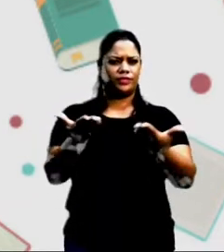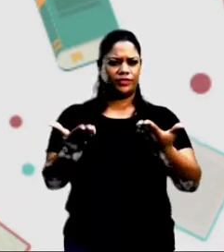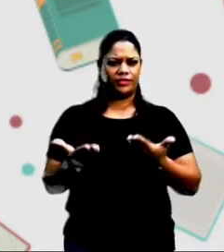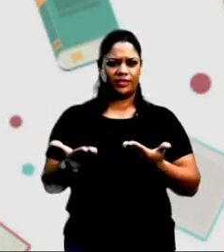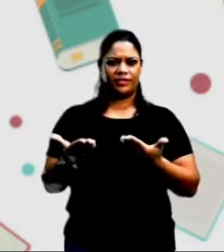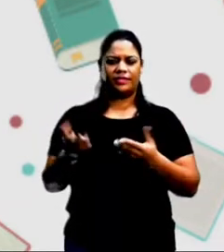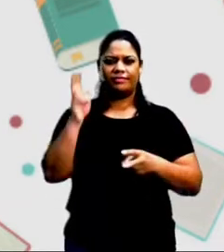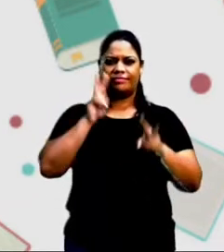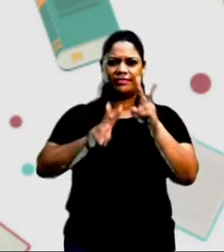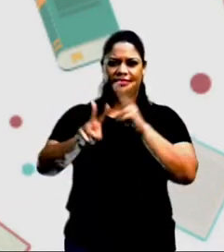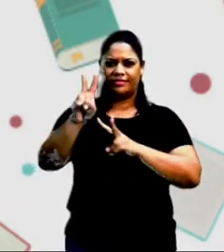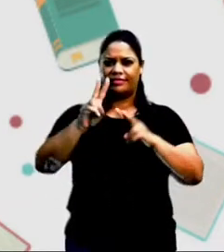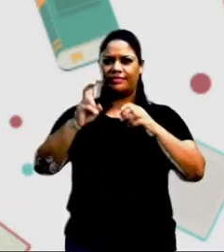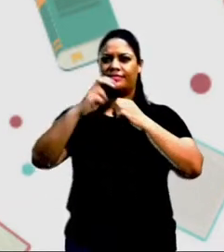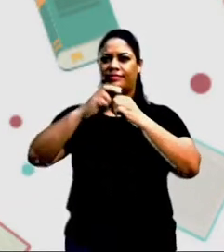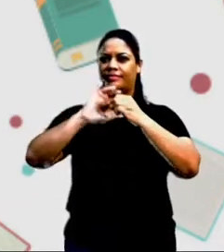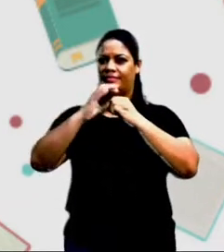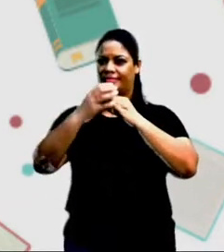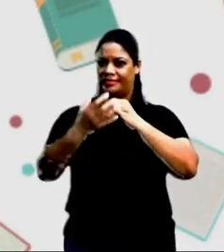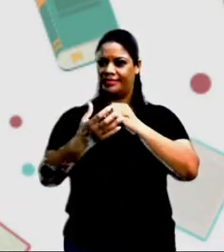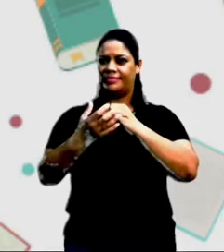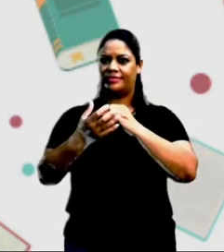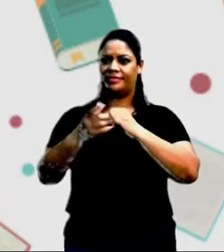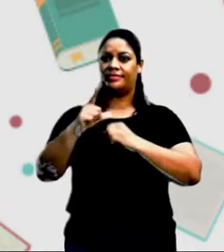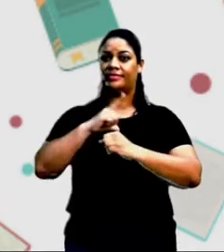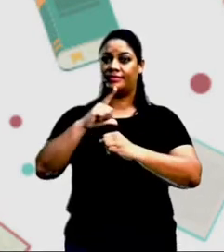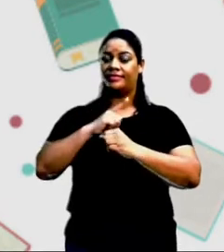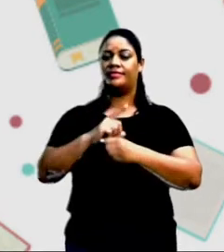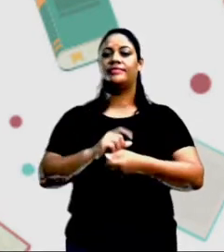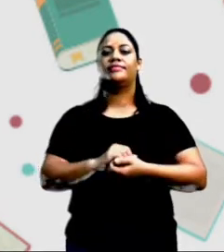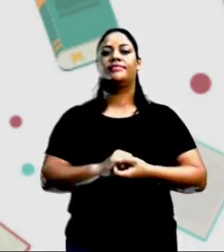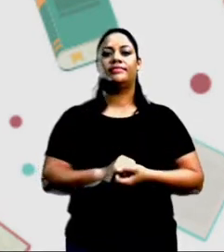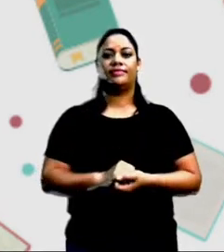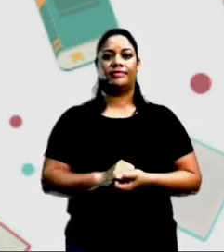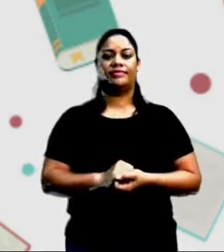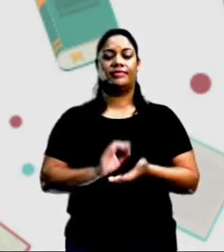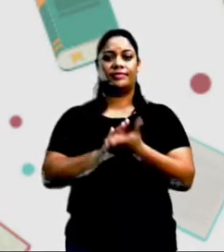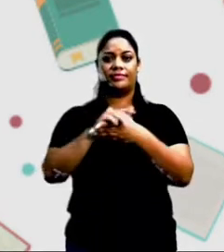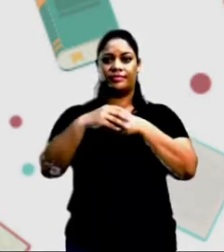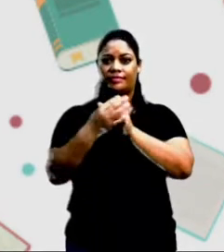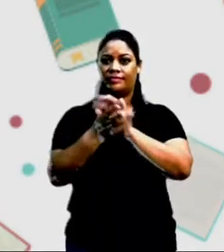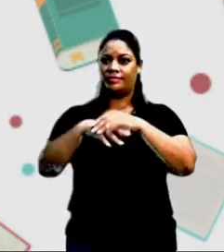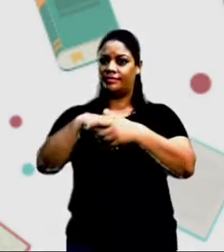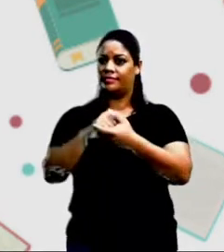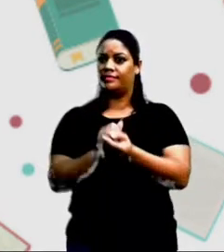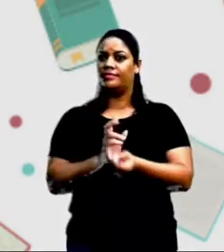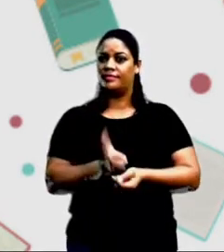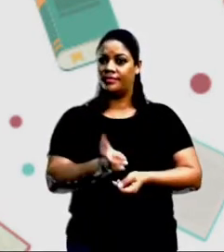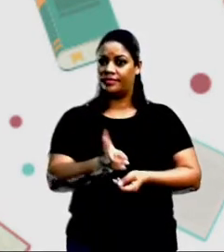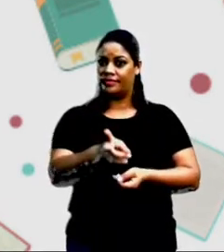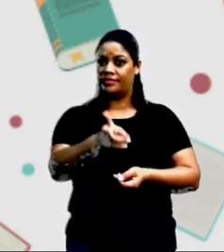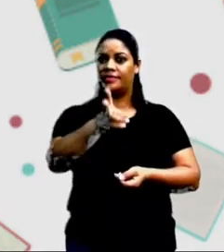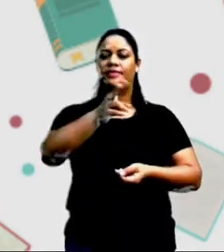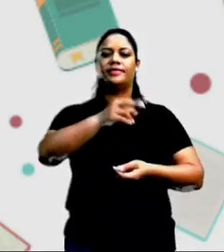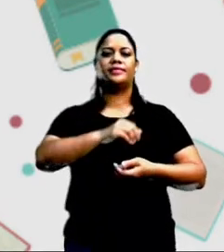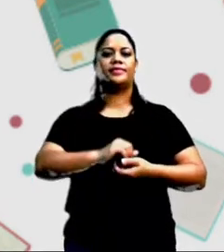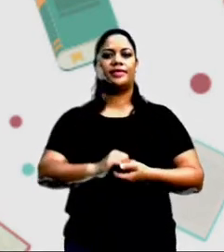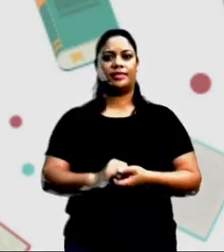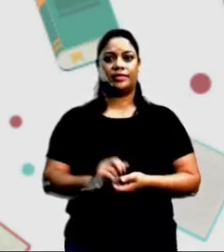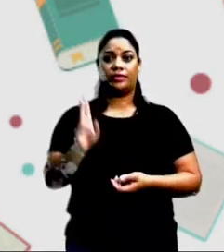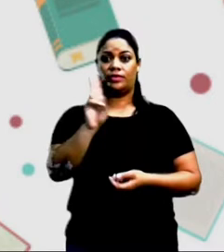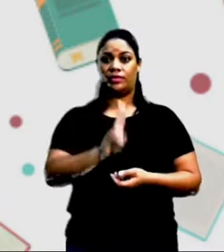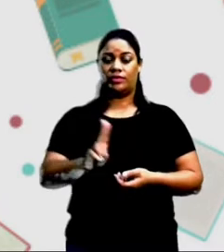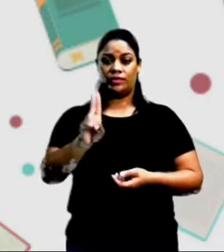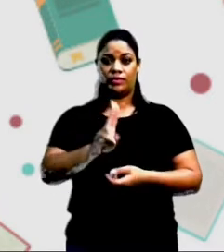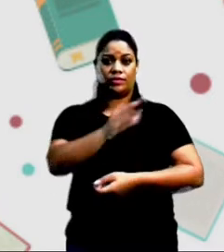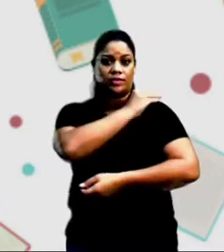na imagem, na sua telinha, você tem aqui, ó. Lavar as mãos frequentemente com água e sabão, usar